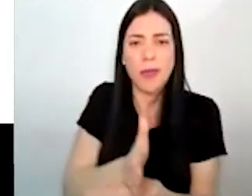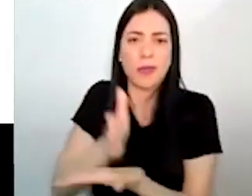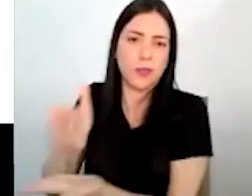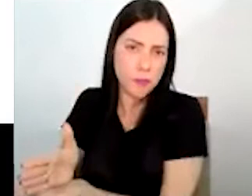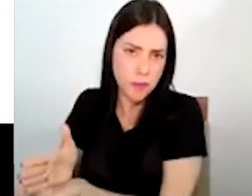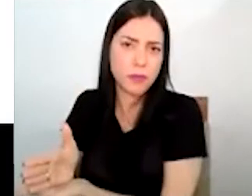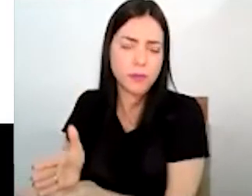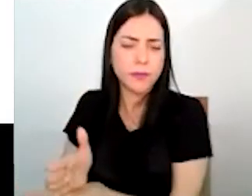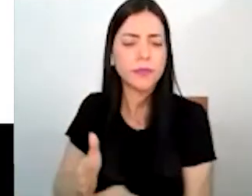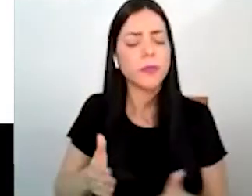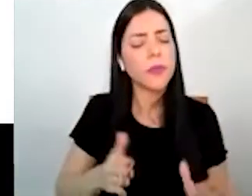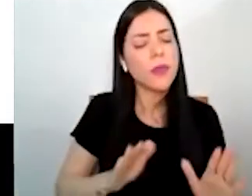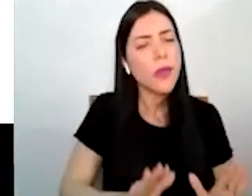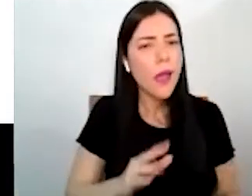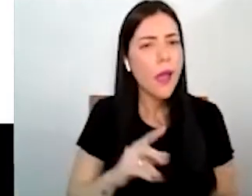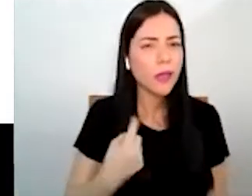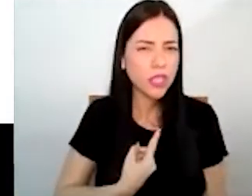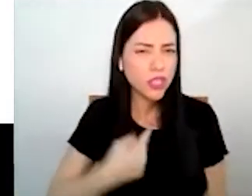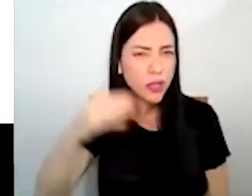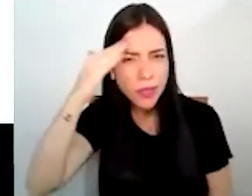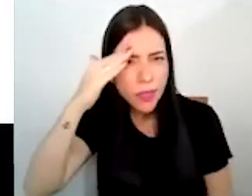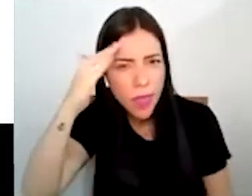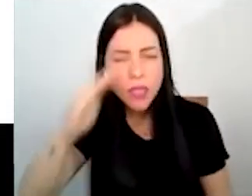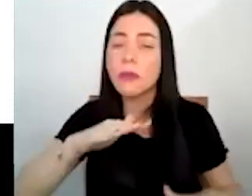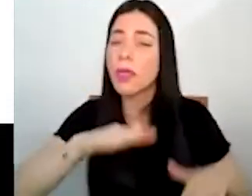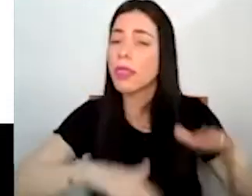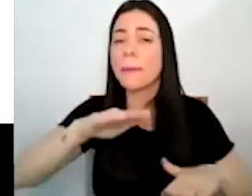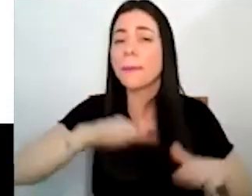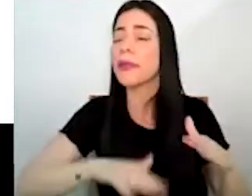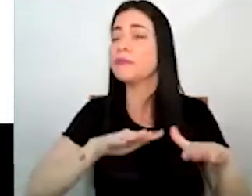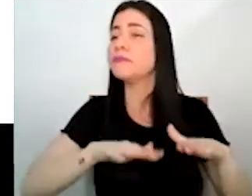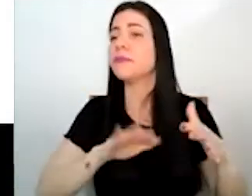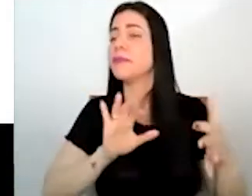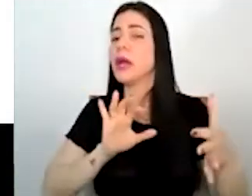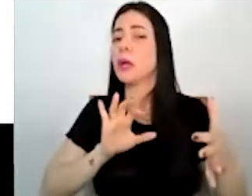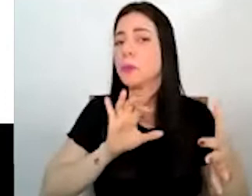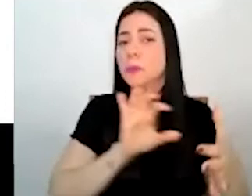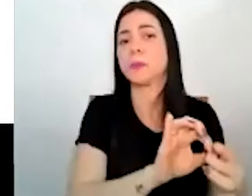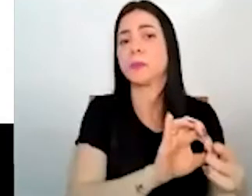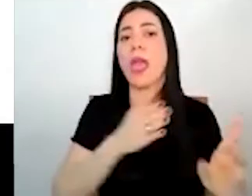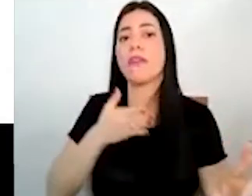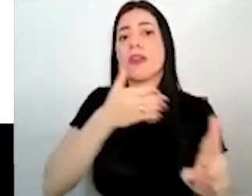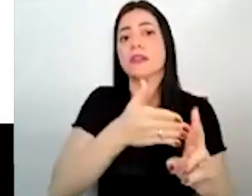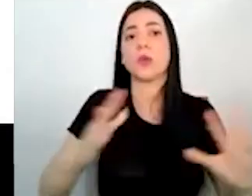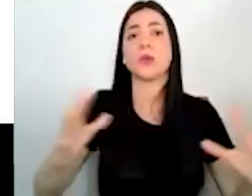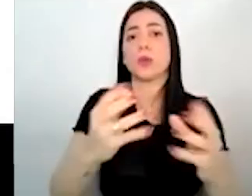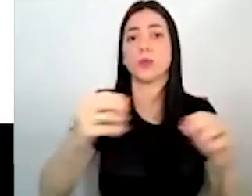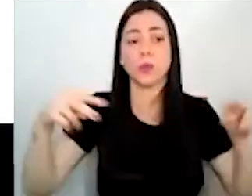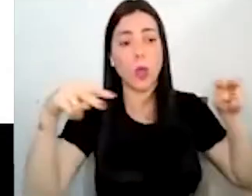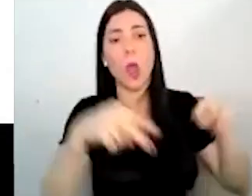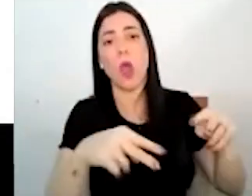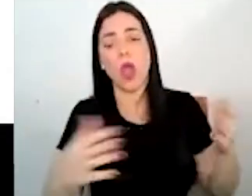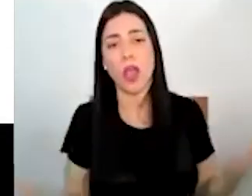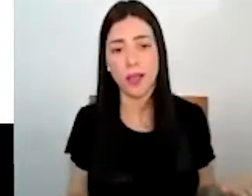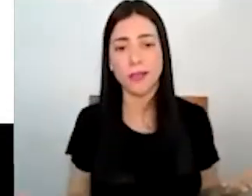O entendimento que a gente tem de alguma coisa vem a partir, talvez, né, o referencial de todo mundo que olha para isso, a